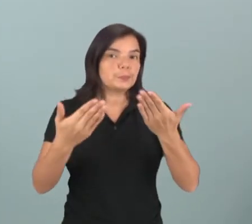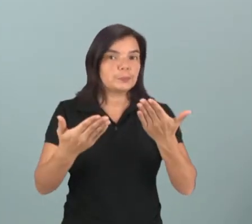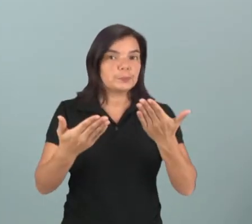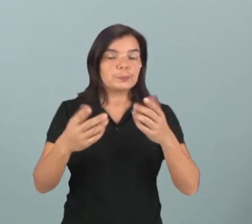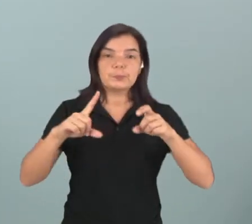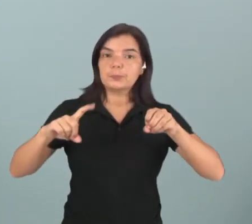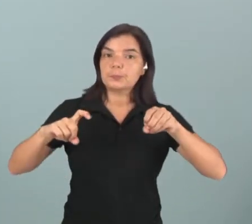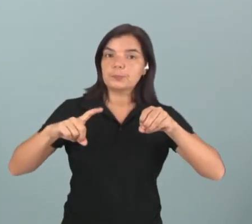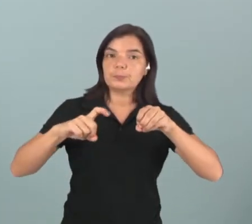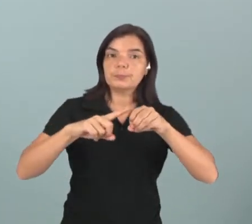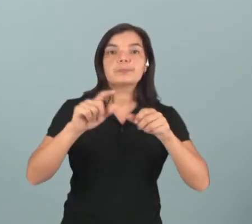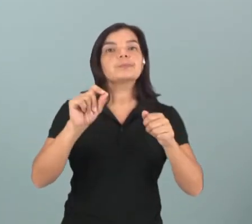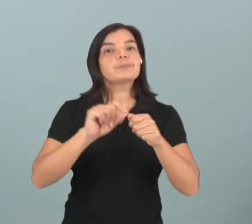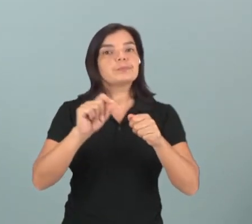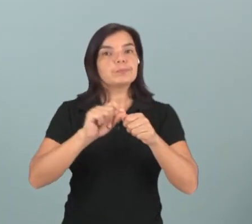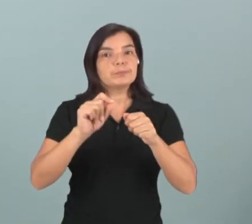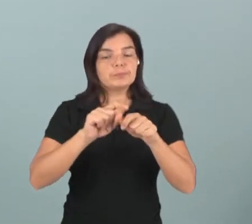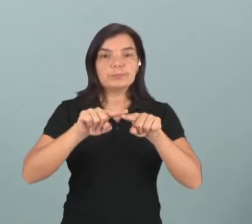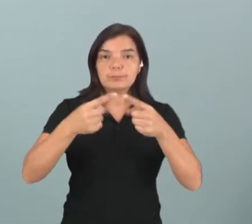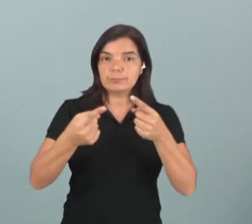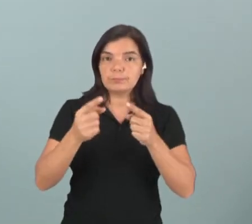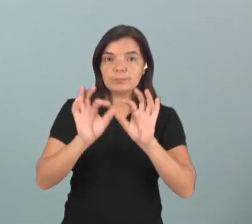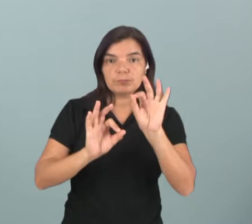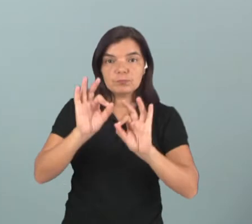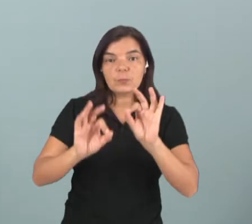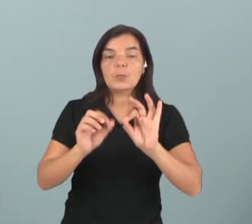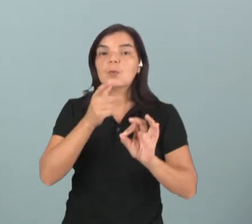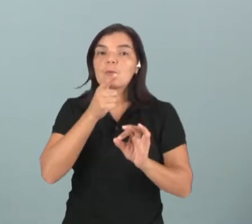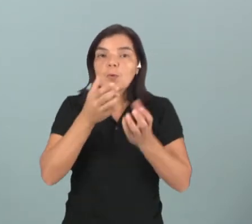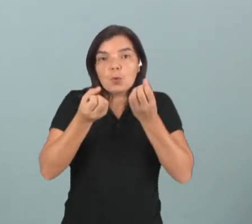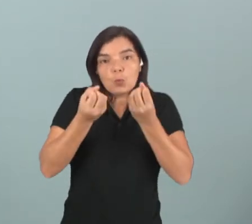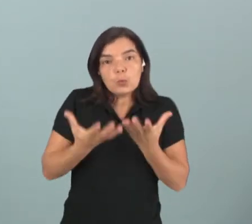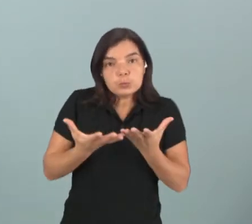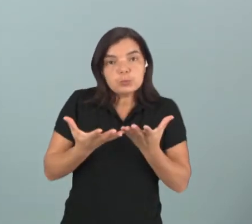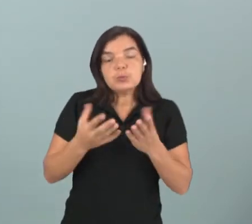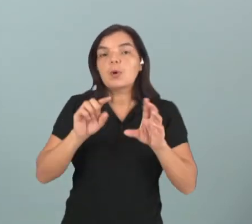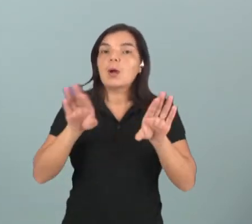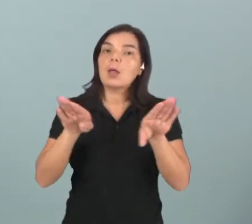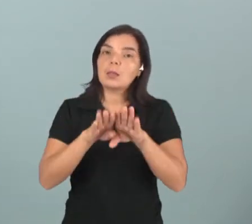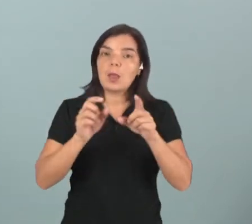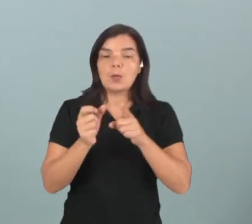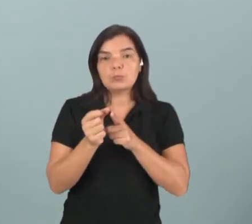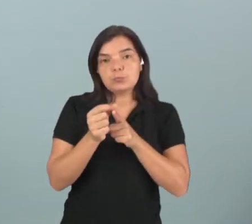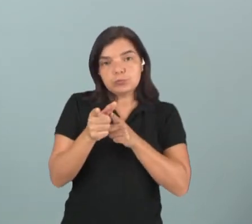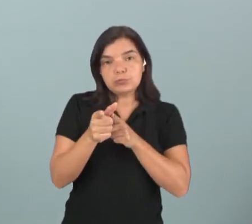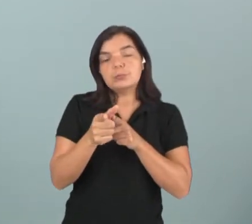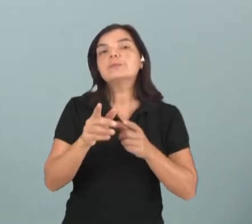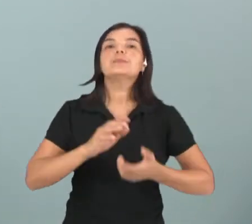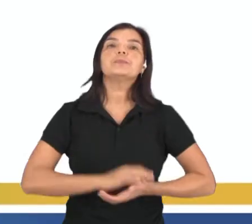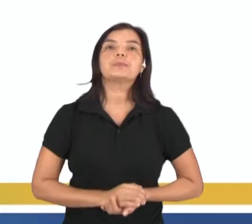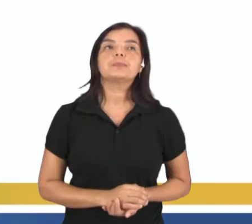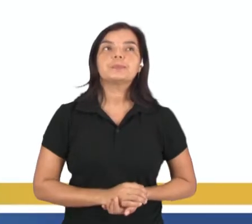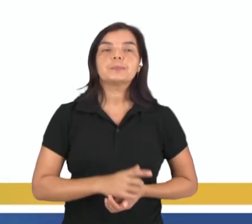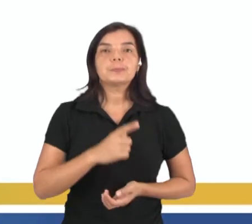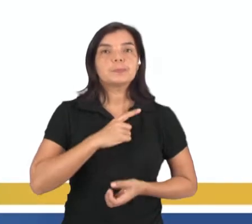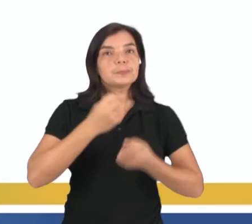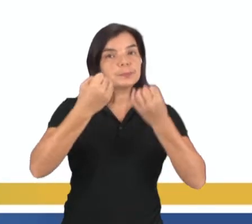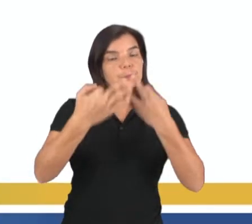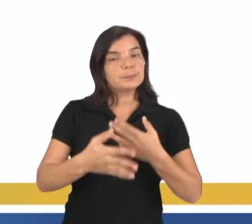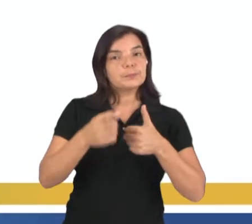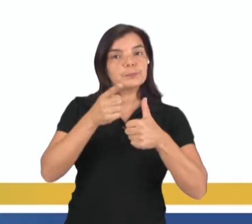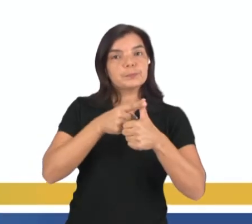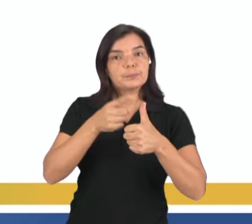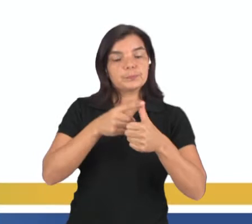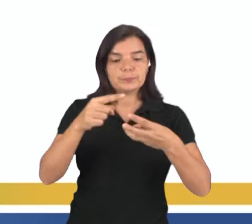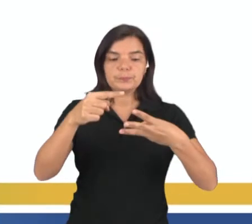que o espermatozoide faz, desde a sua produção do testículo até a saída pela uretra. Então, nós vamos falar